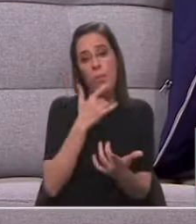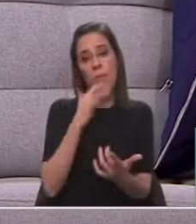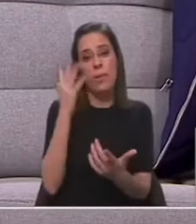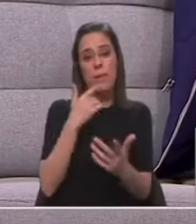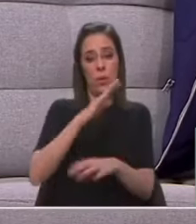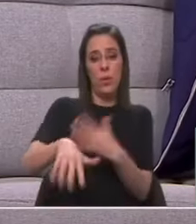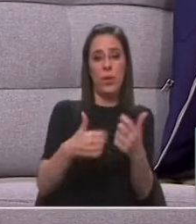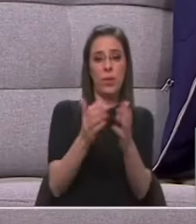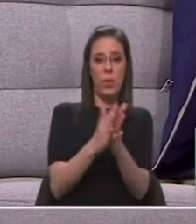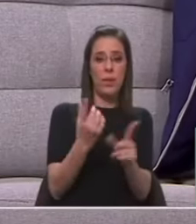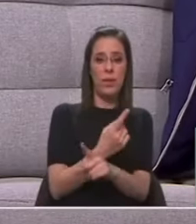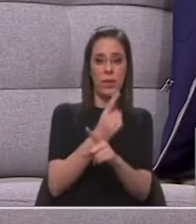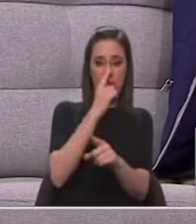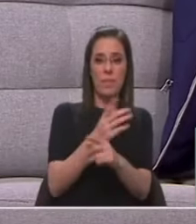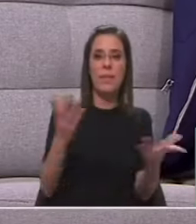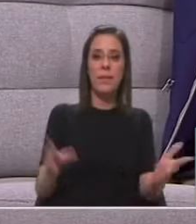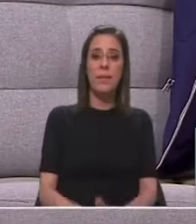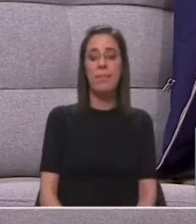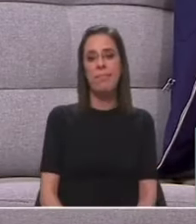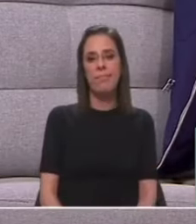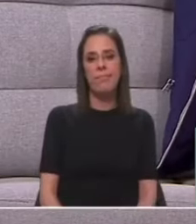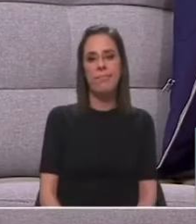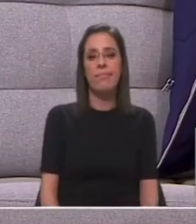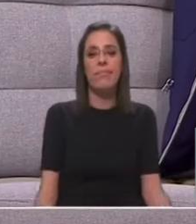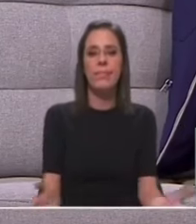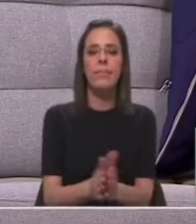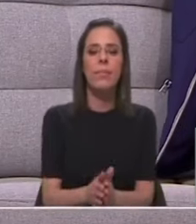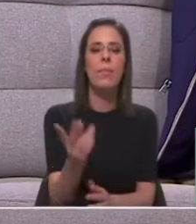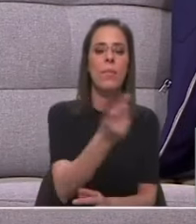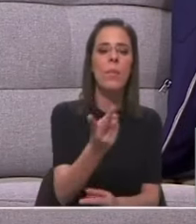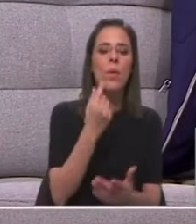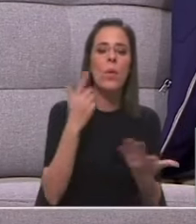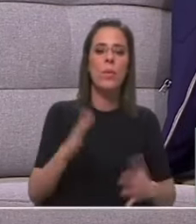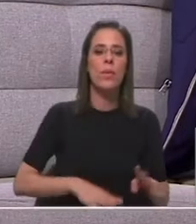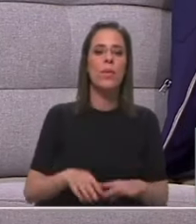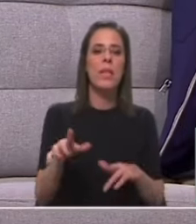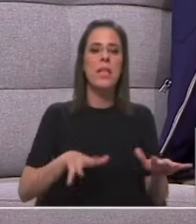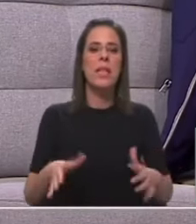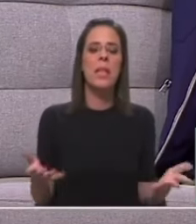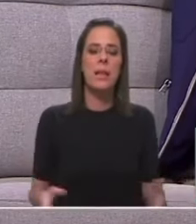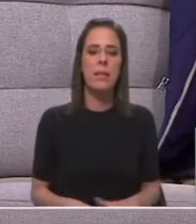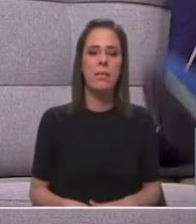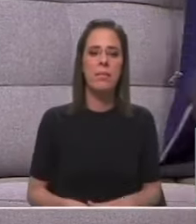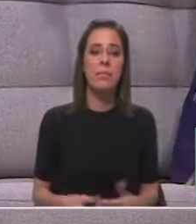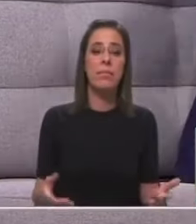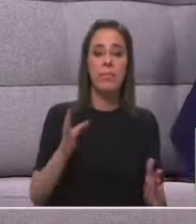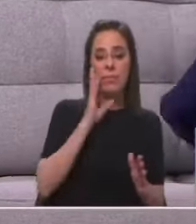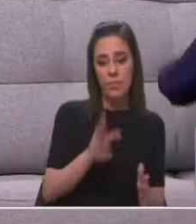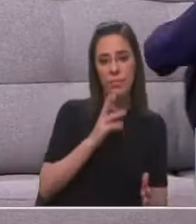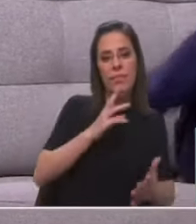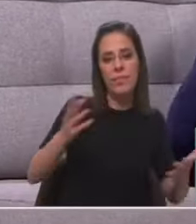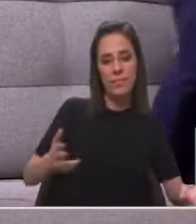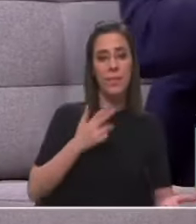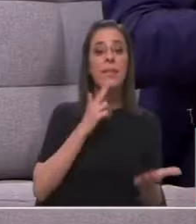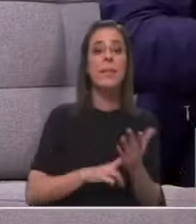uma mistura de todas as coisas também ao mesmo tempo, não é? Mas e entre vocês, como é que foi fazer esta cena? Eu já sei a resposta,